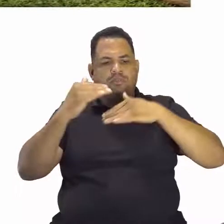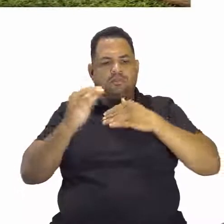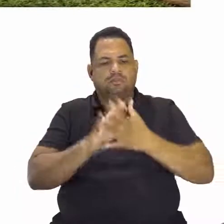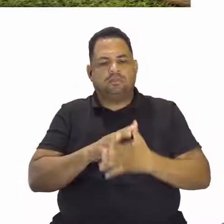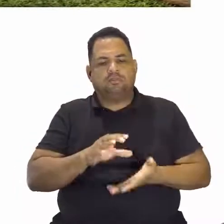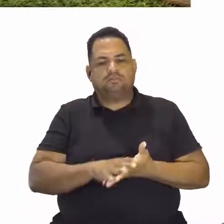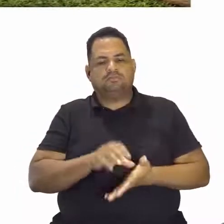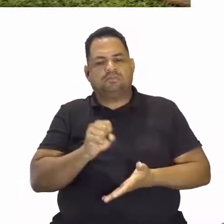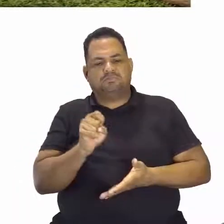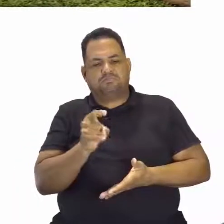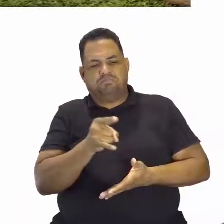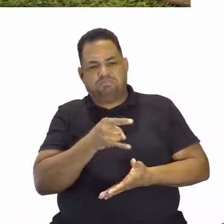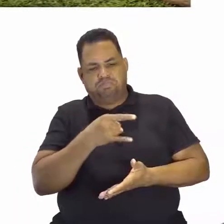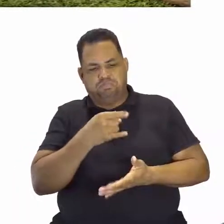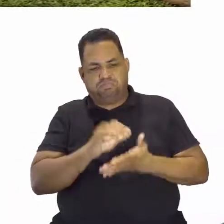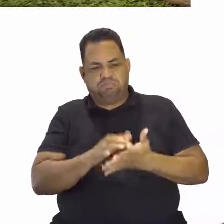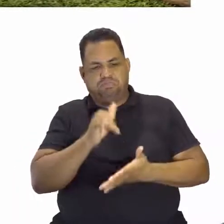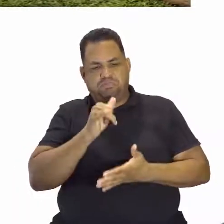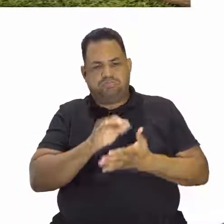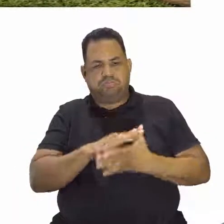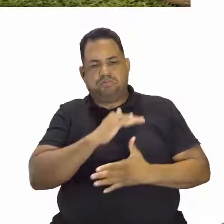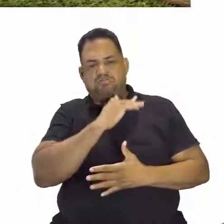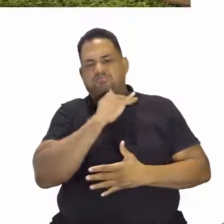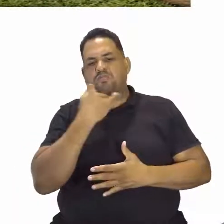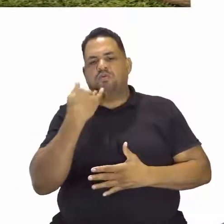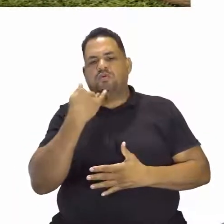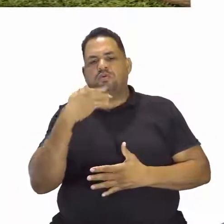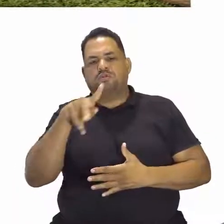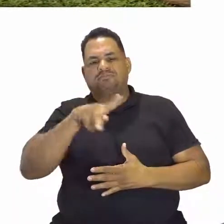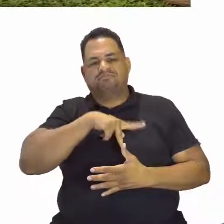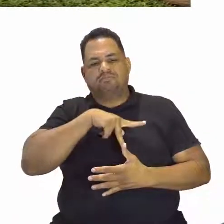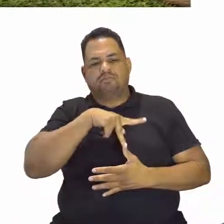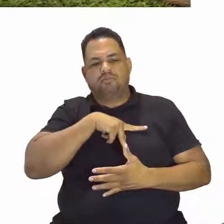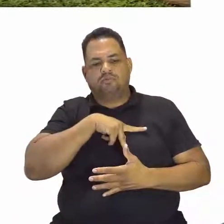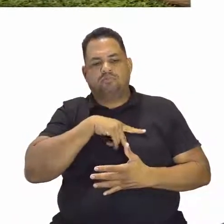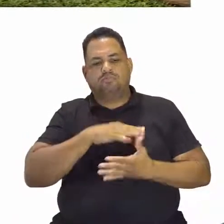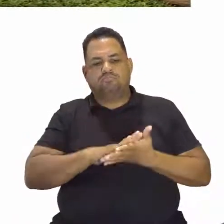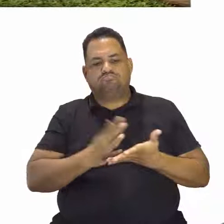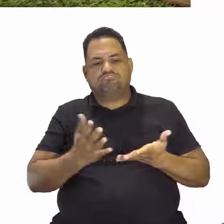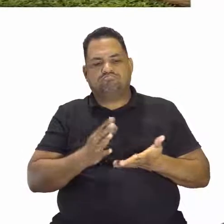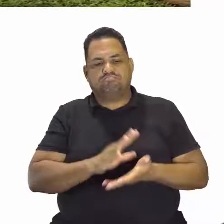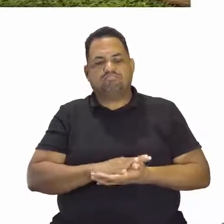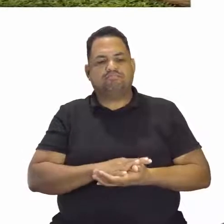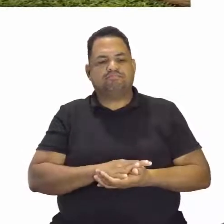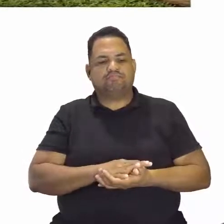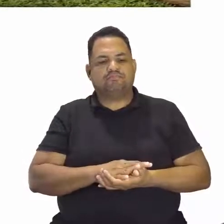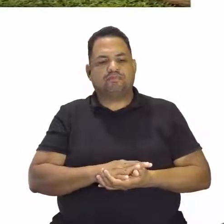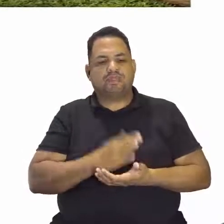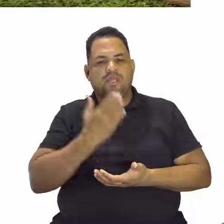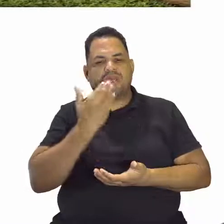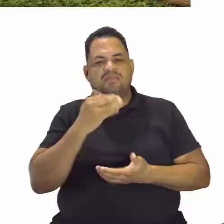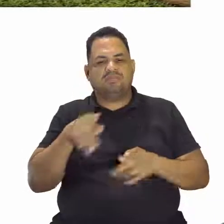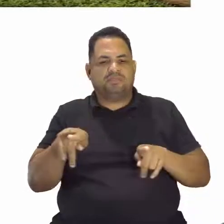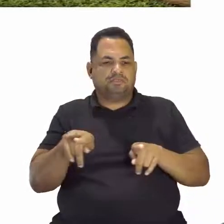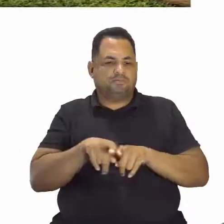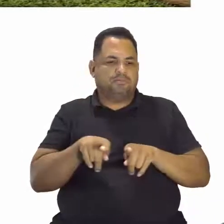alcoolismo, suicídio e desnutrição. Então, a Amazônia, ela é aí dentro do sul,